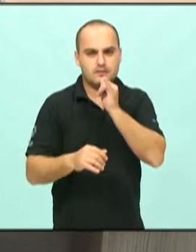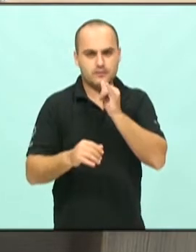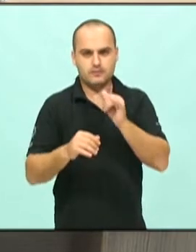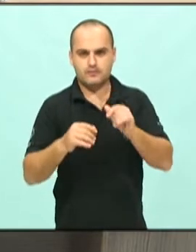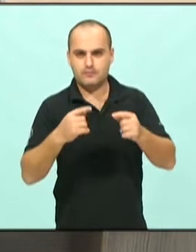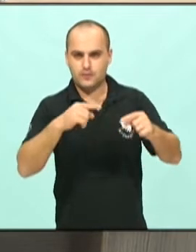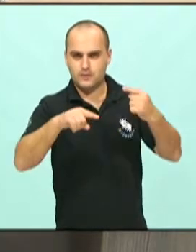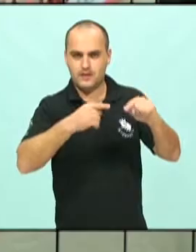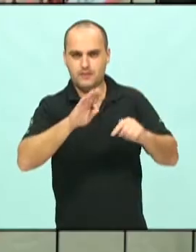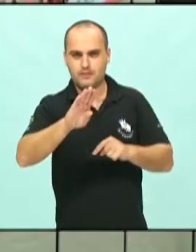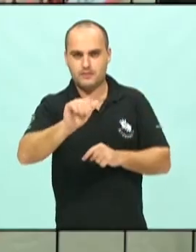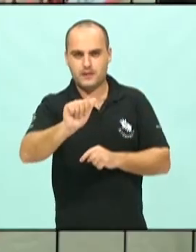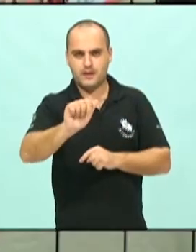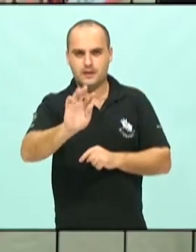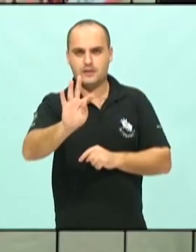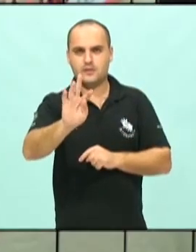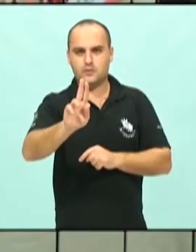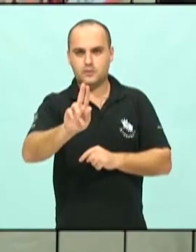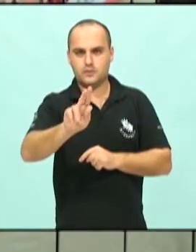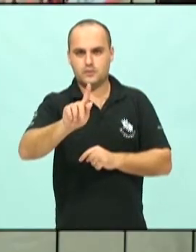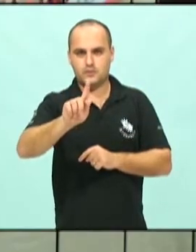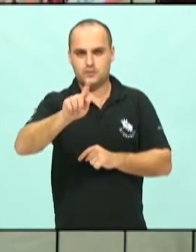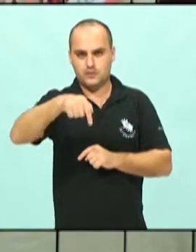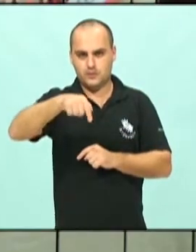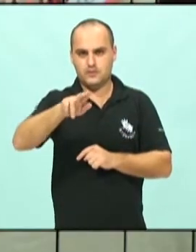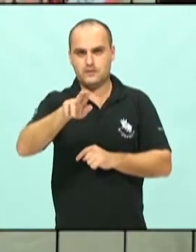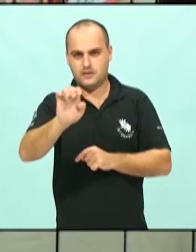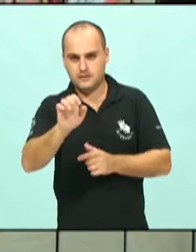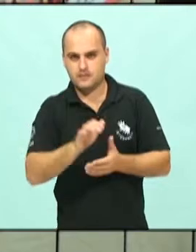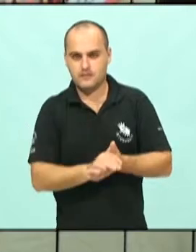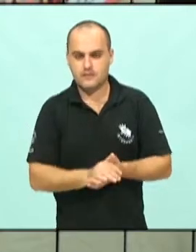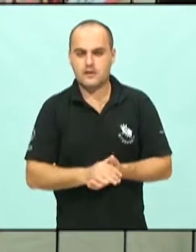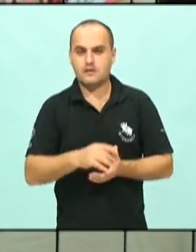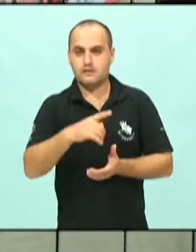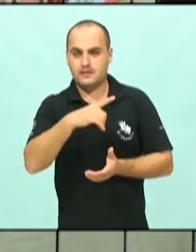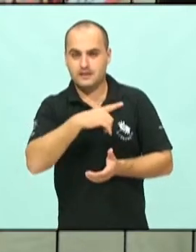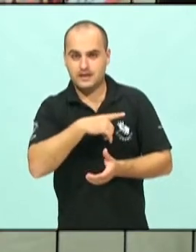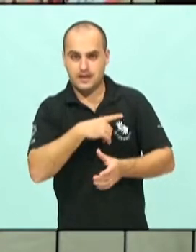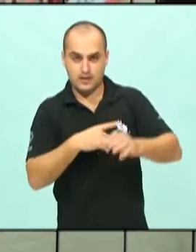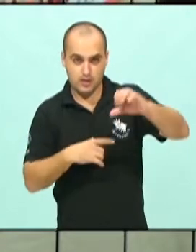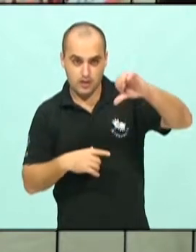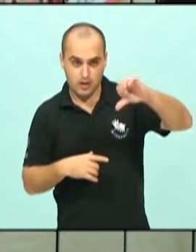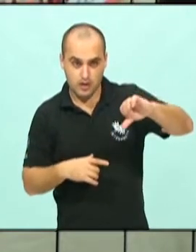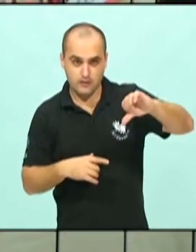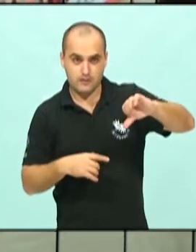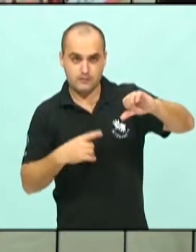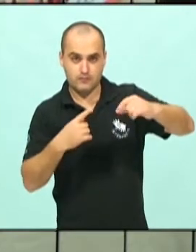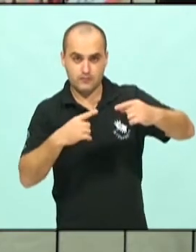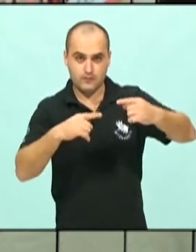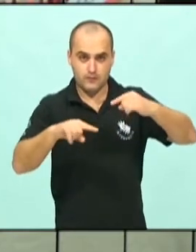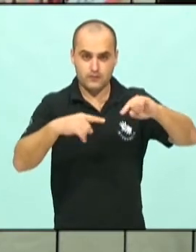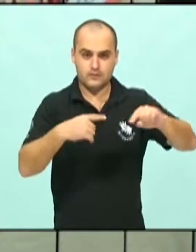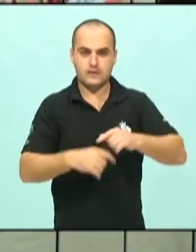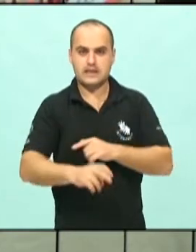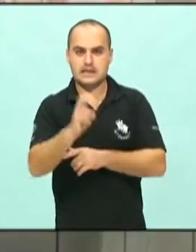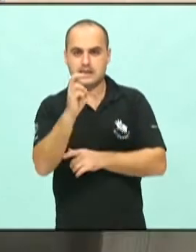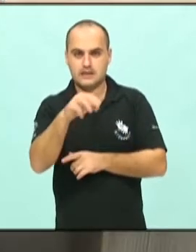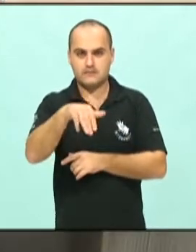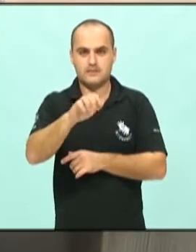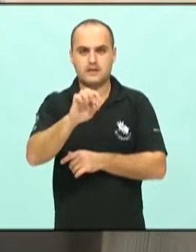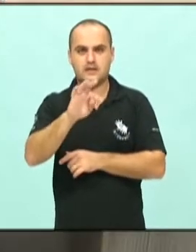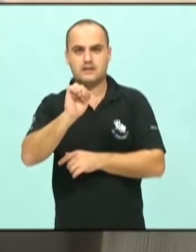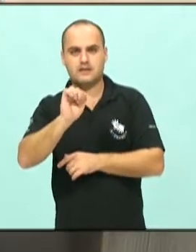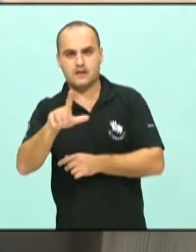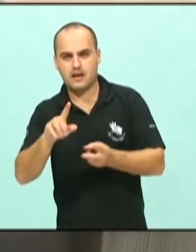que a gente vai ver daqui a pouco, tem a Brass Groove Brasil, que são 9 músicos, são 5 metais, mais